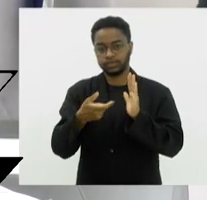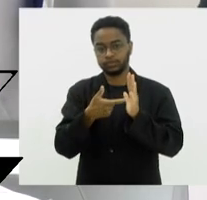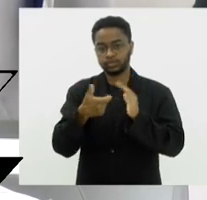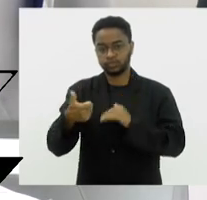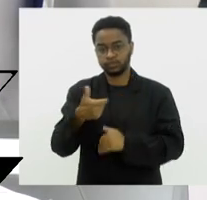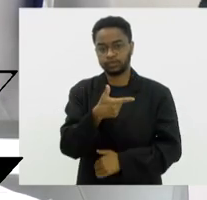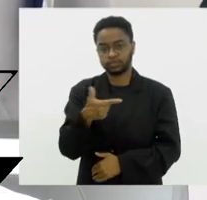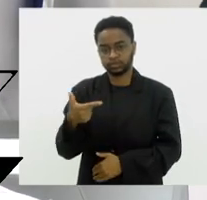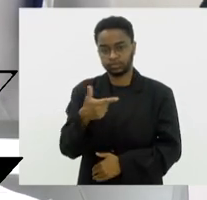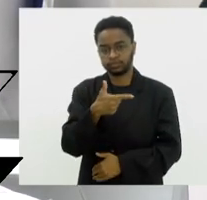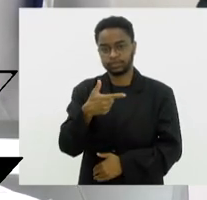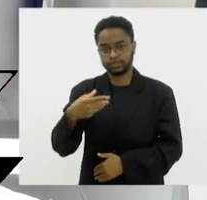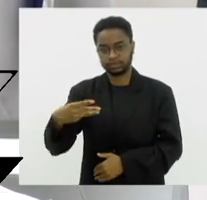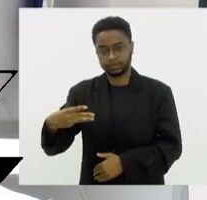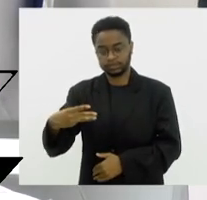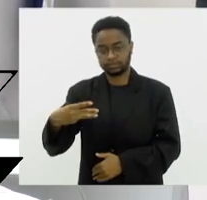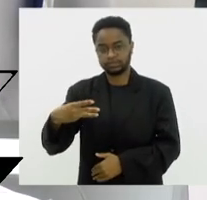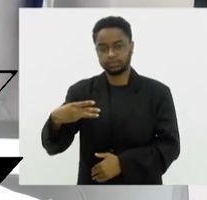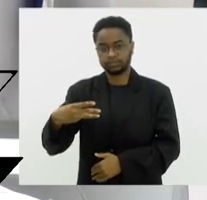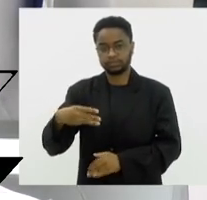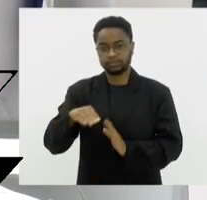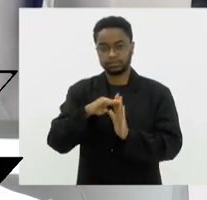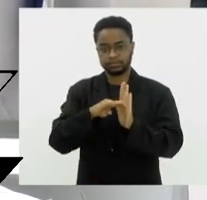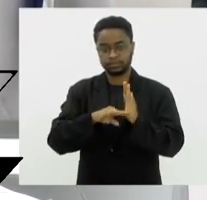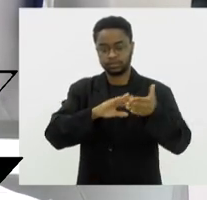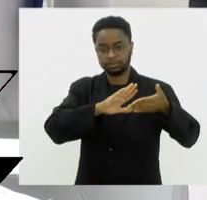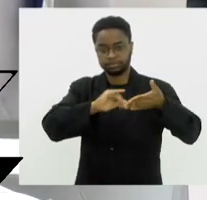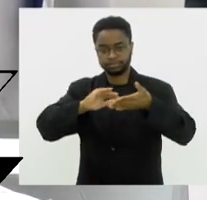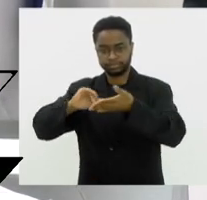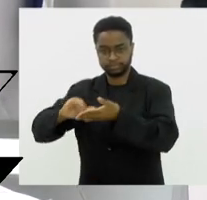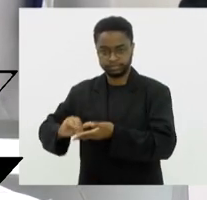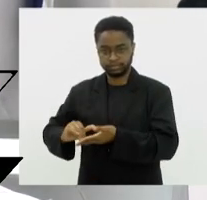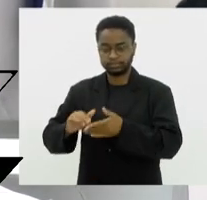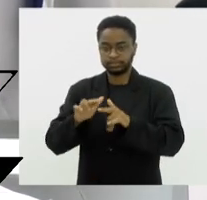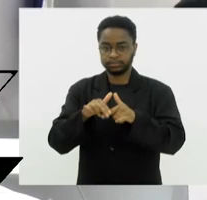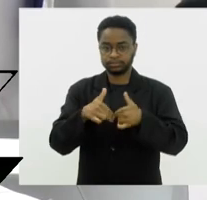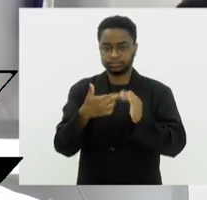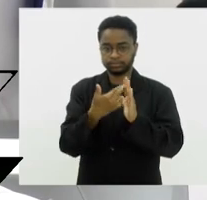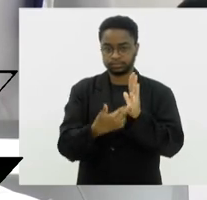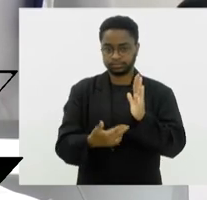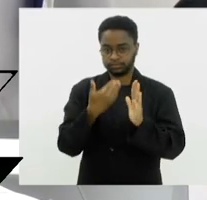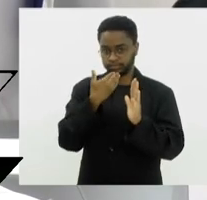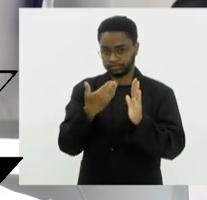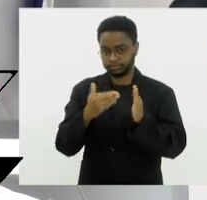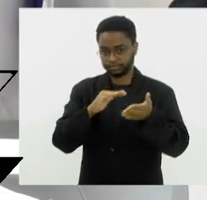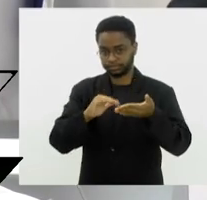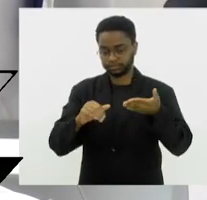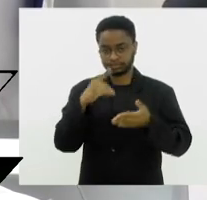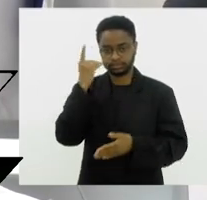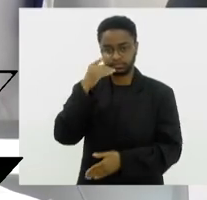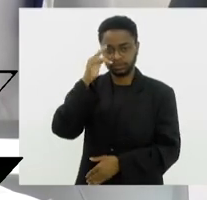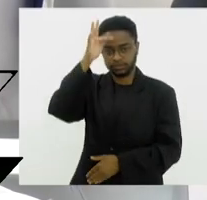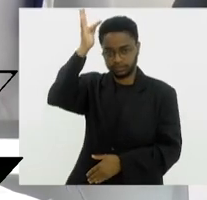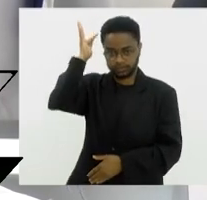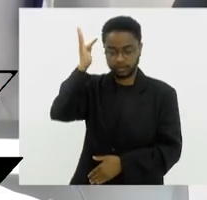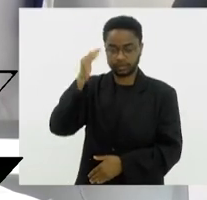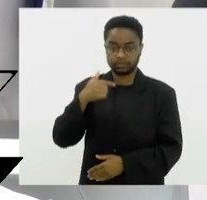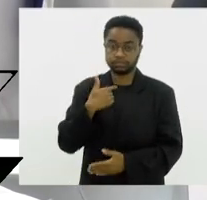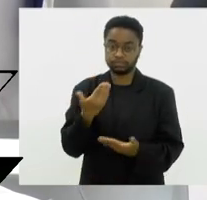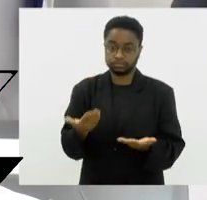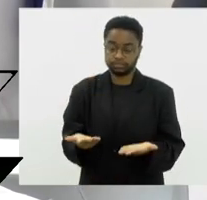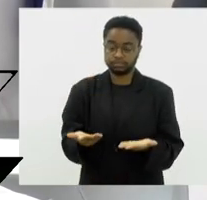21, 22, 23 da pauta estão retirados a pedido do relator, deputado Fred Pacheco. Passo